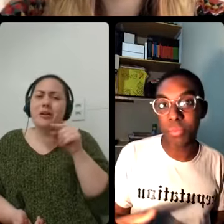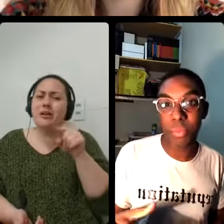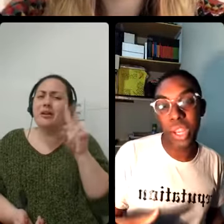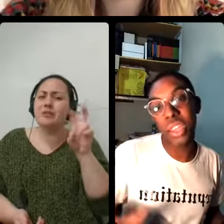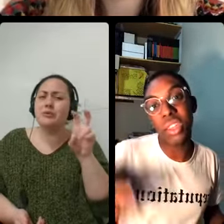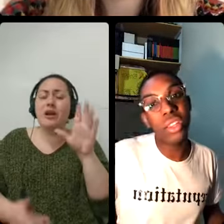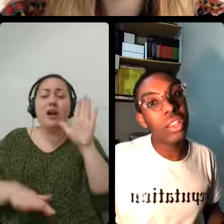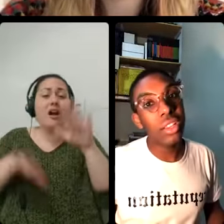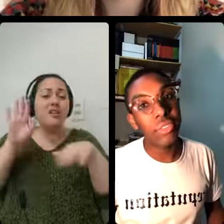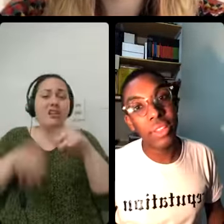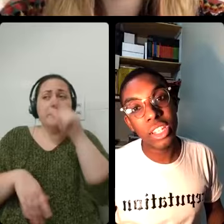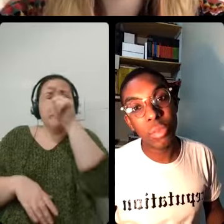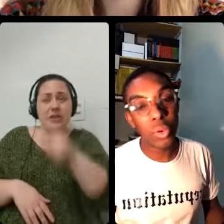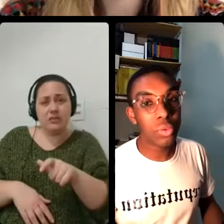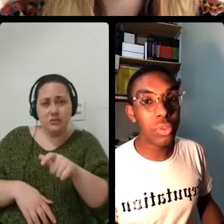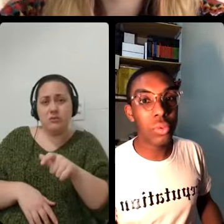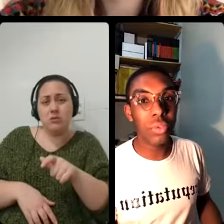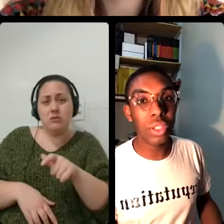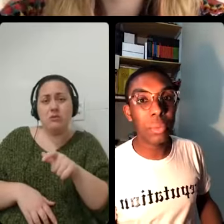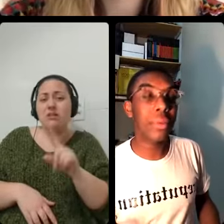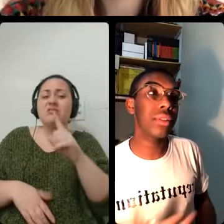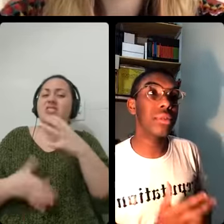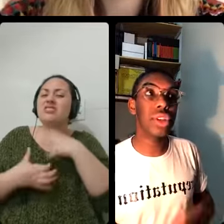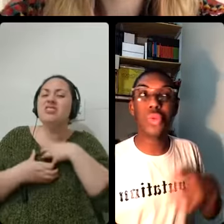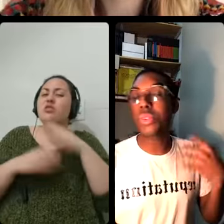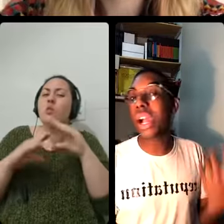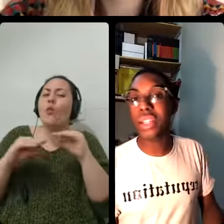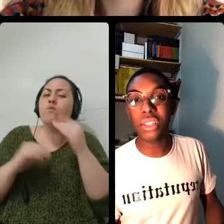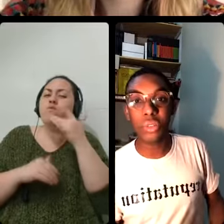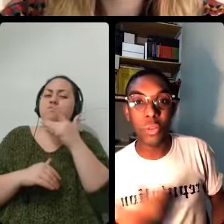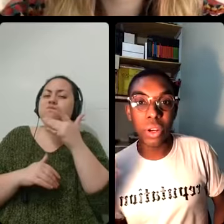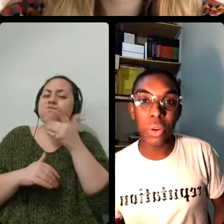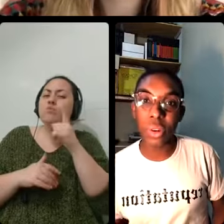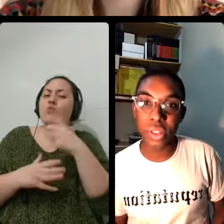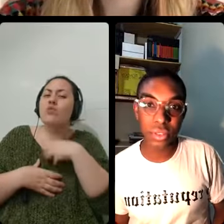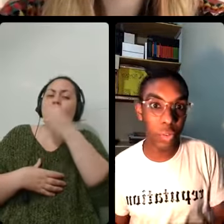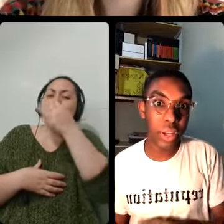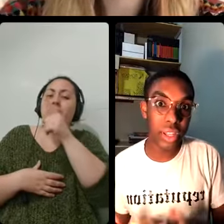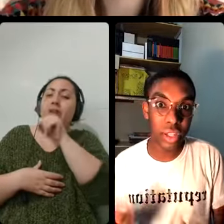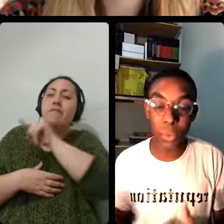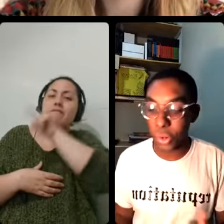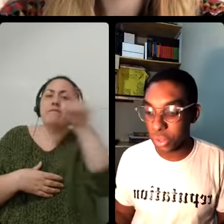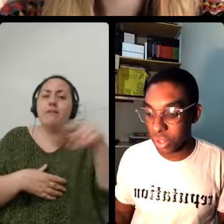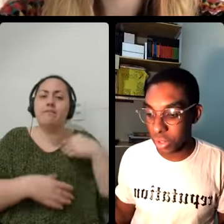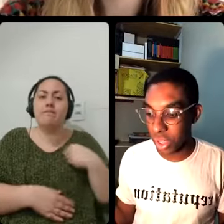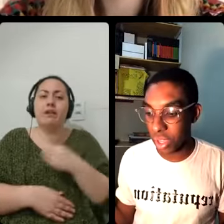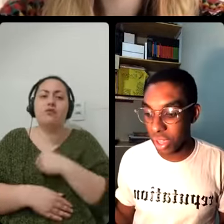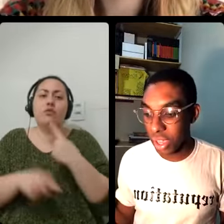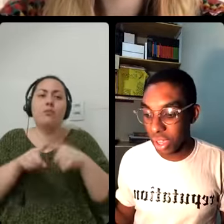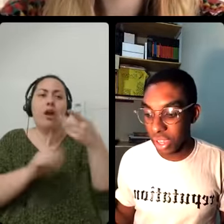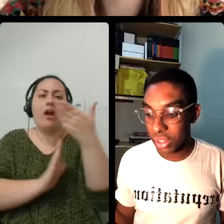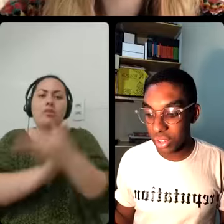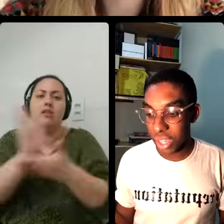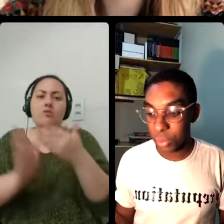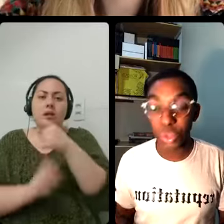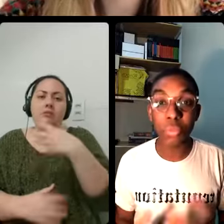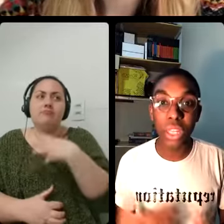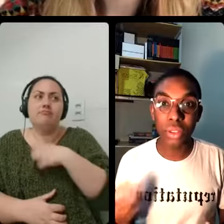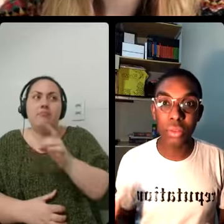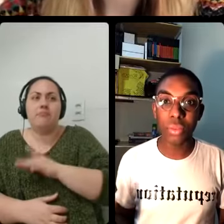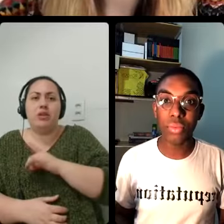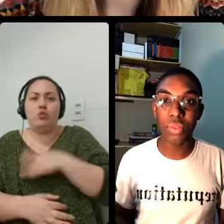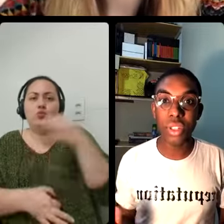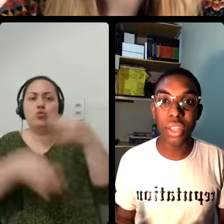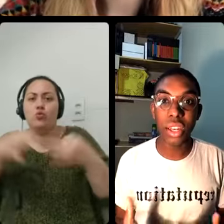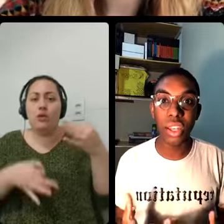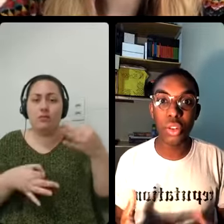vontade para ir fazer uma consulta por medo de ser julgada, alguma coisa. O paciente tem muito disso, né? Que eles têm muito